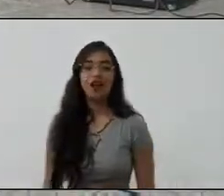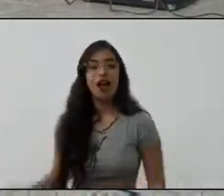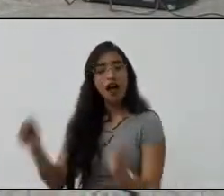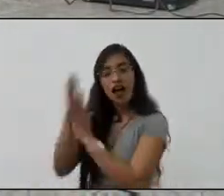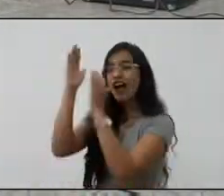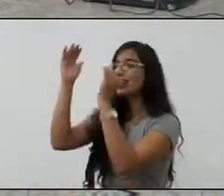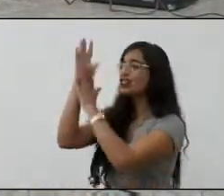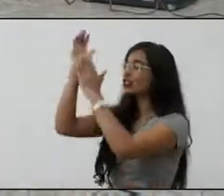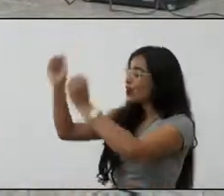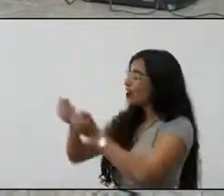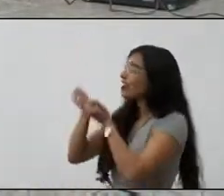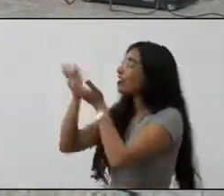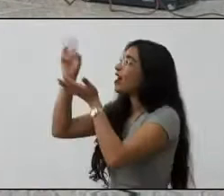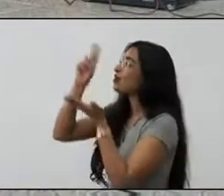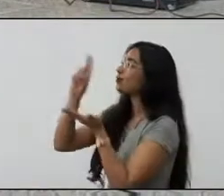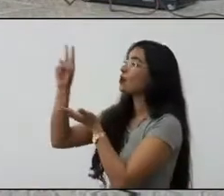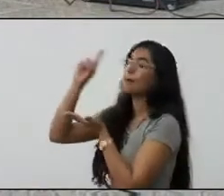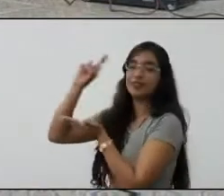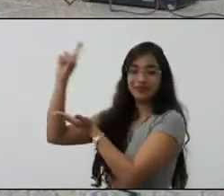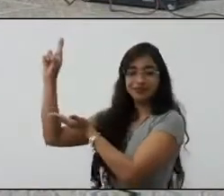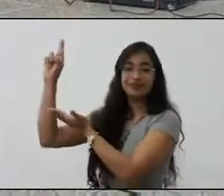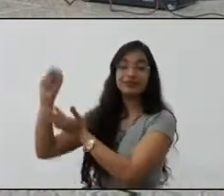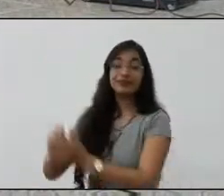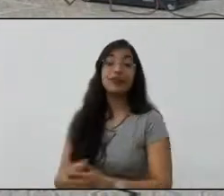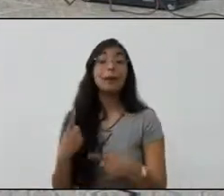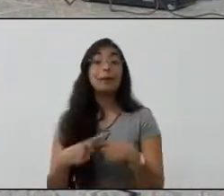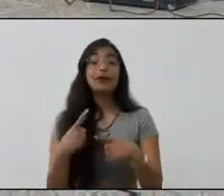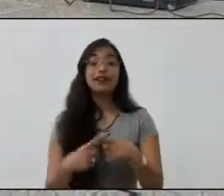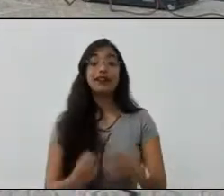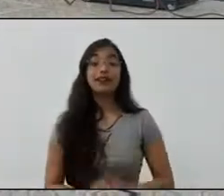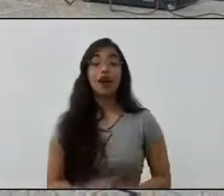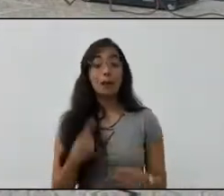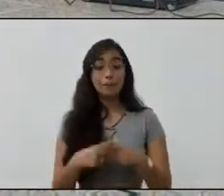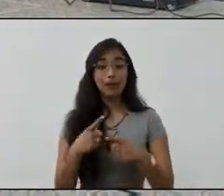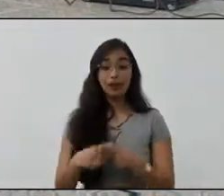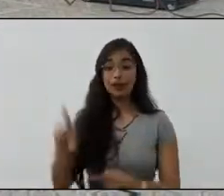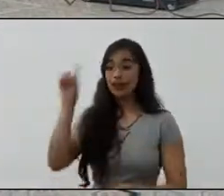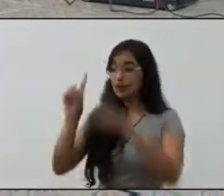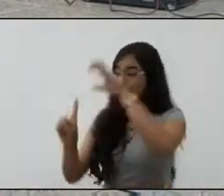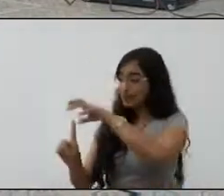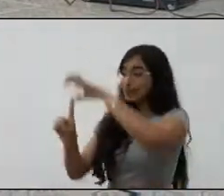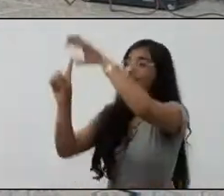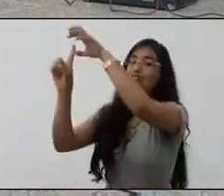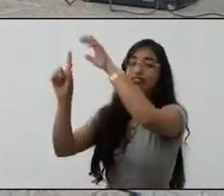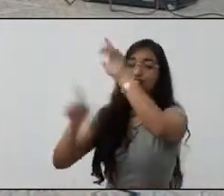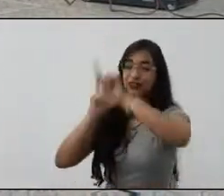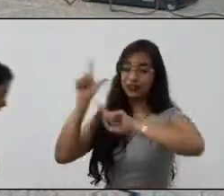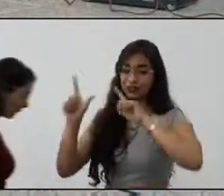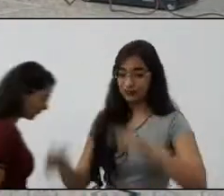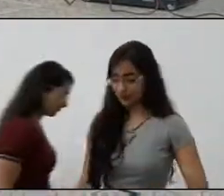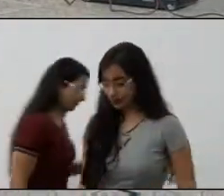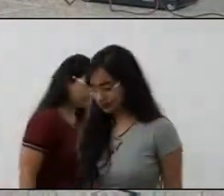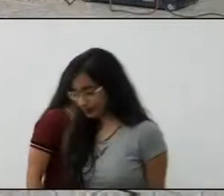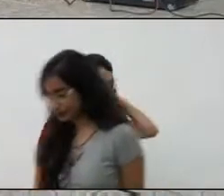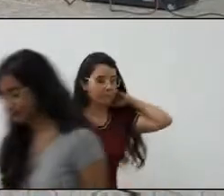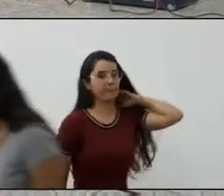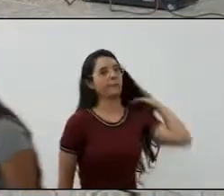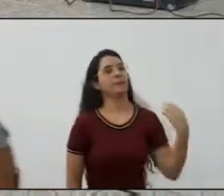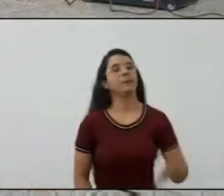Exalte o nome do nosso Senhor, porque Ele é digno de ser louvado e